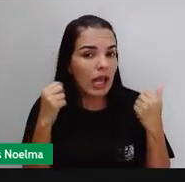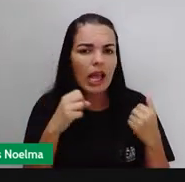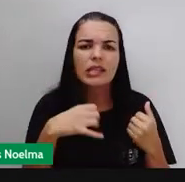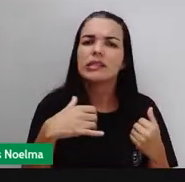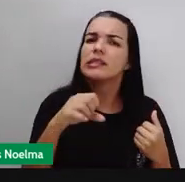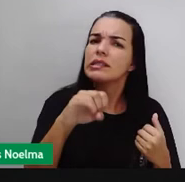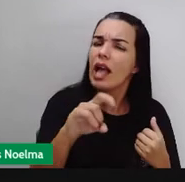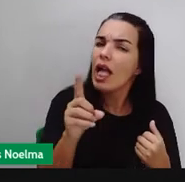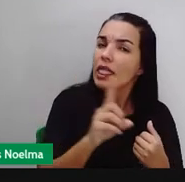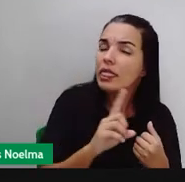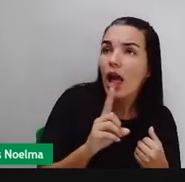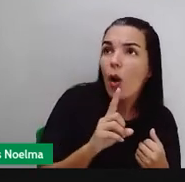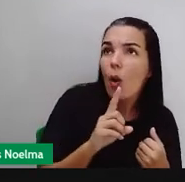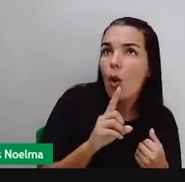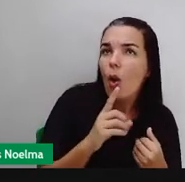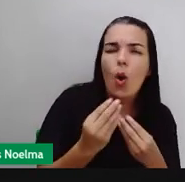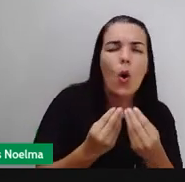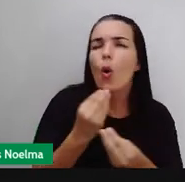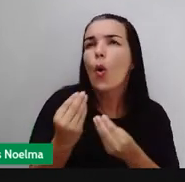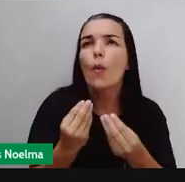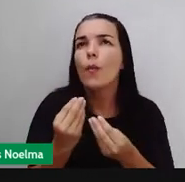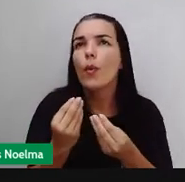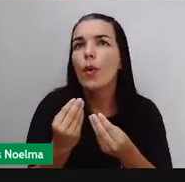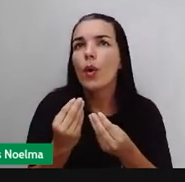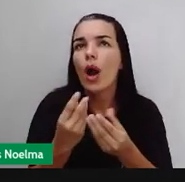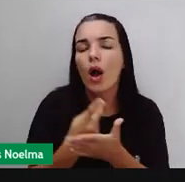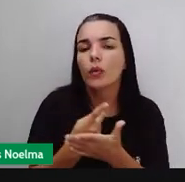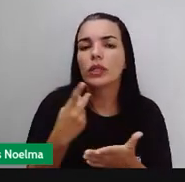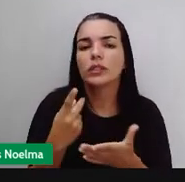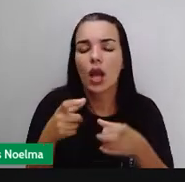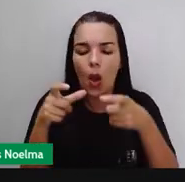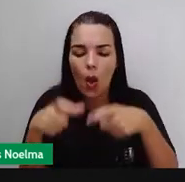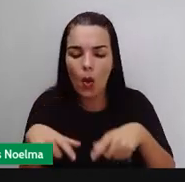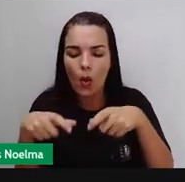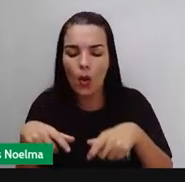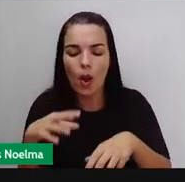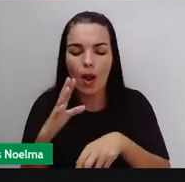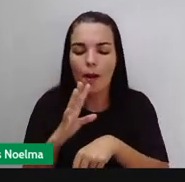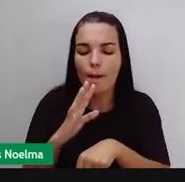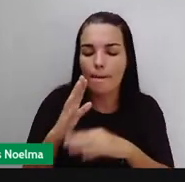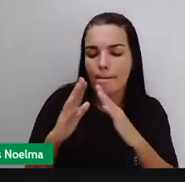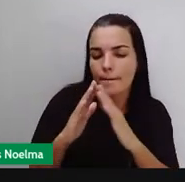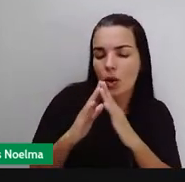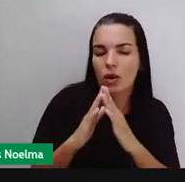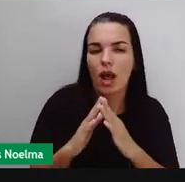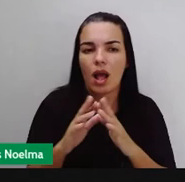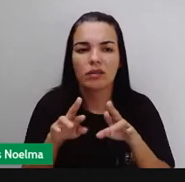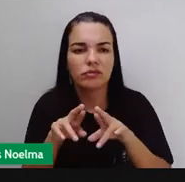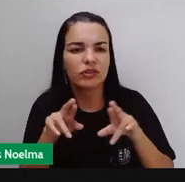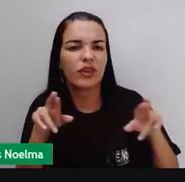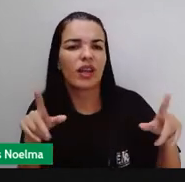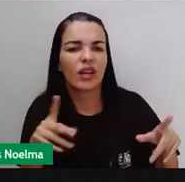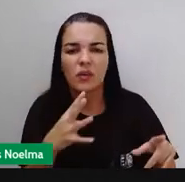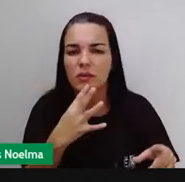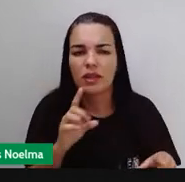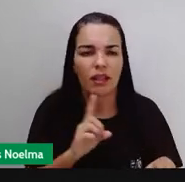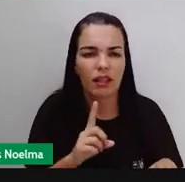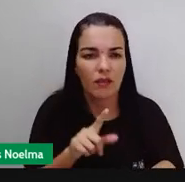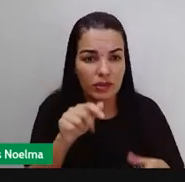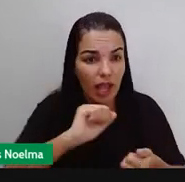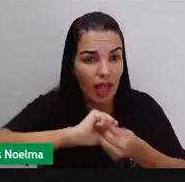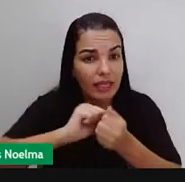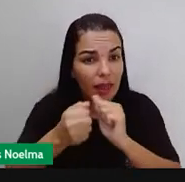é que foi morar num lugar desconhecido? Vocês conseguiram se adaptar de forma fácil? Se